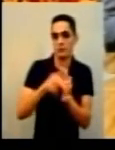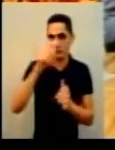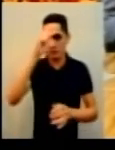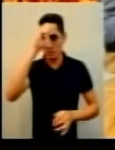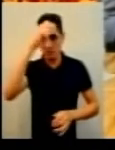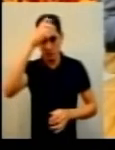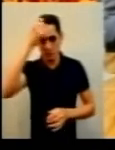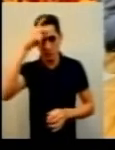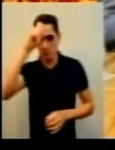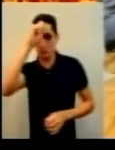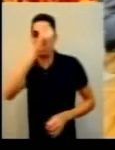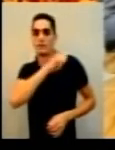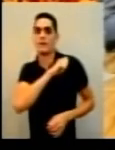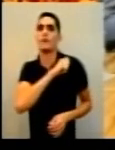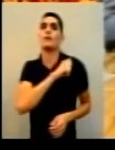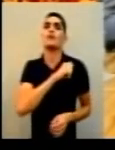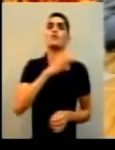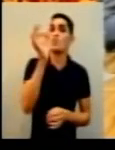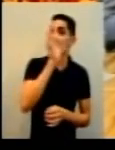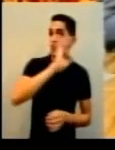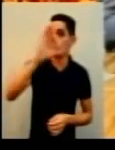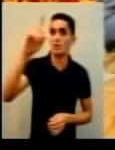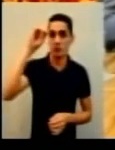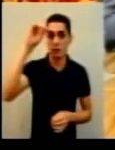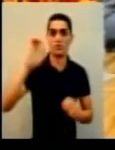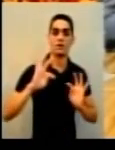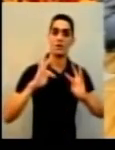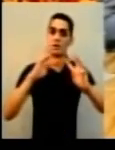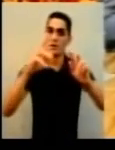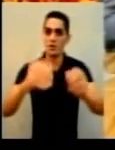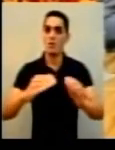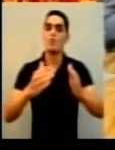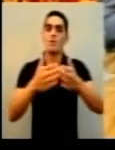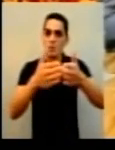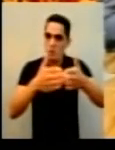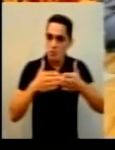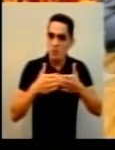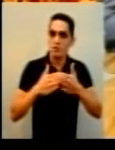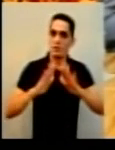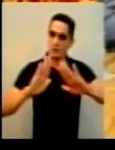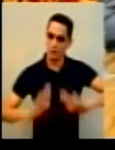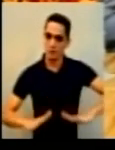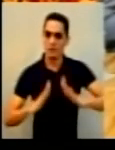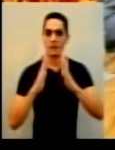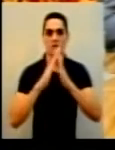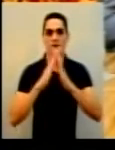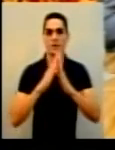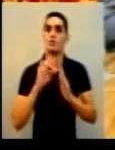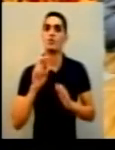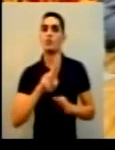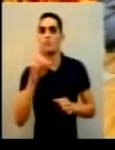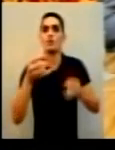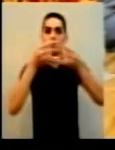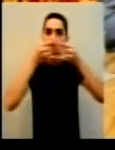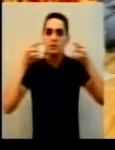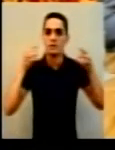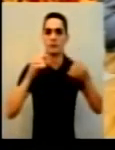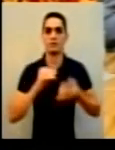Preto. Desejamos um ótimo dia a todos. Por favor, fique em casa, use a máscara.